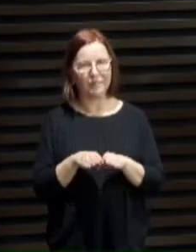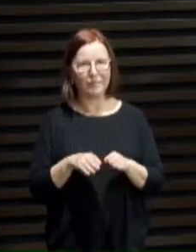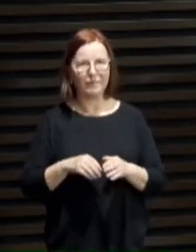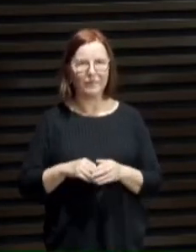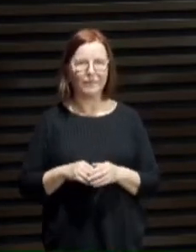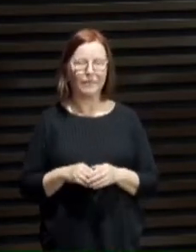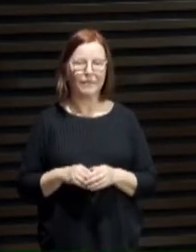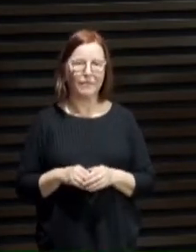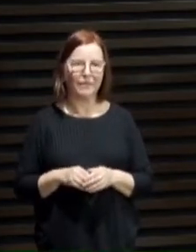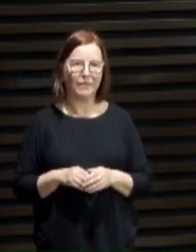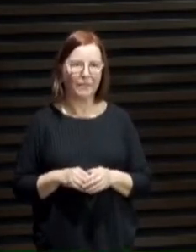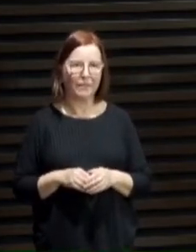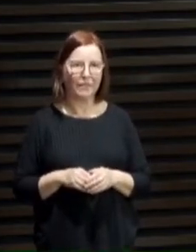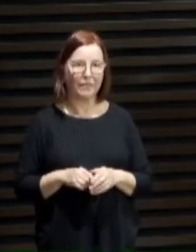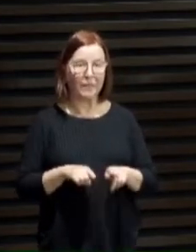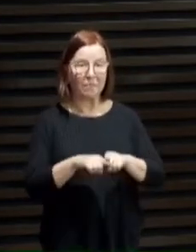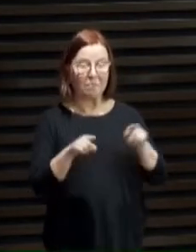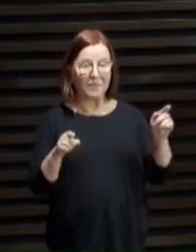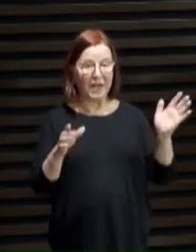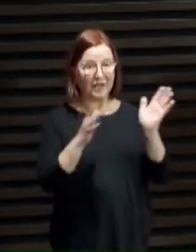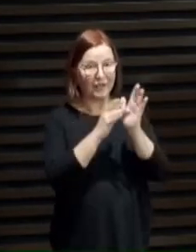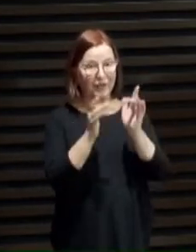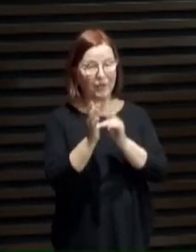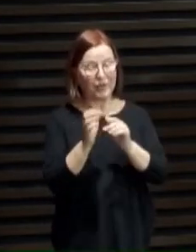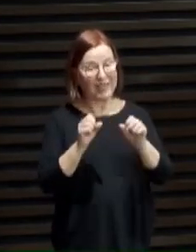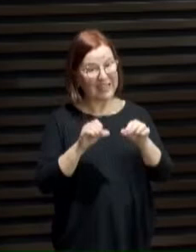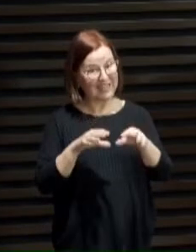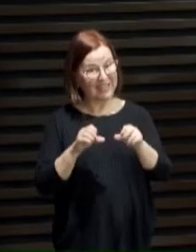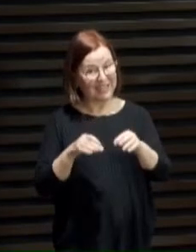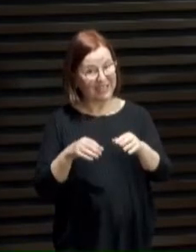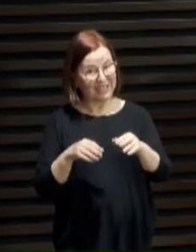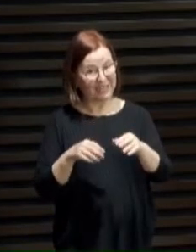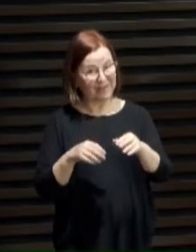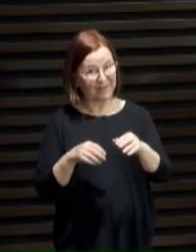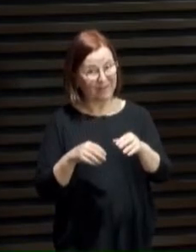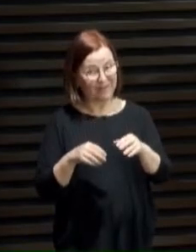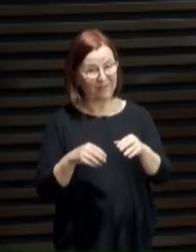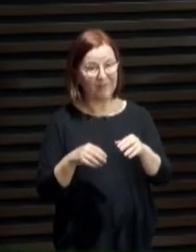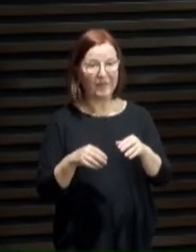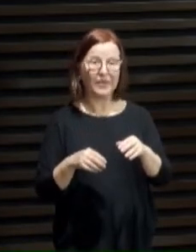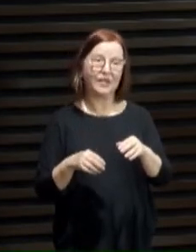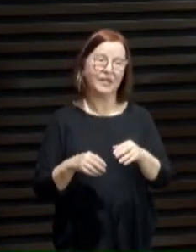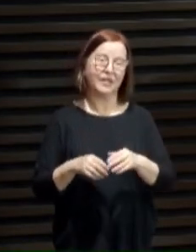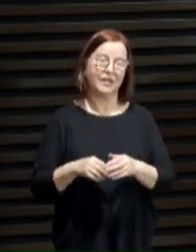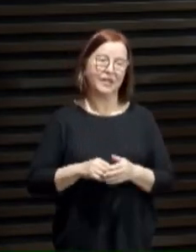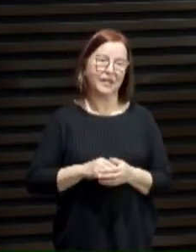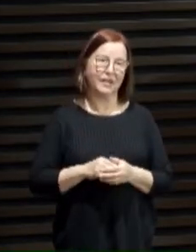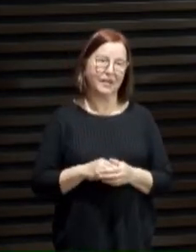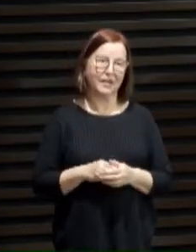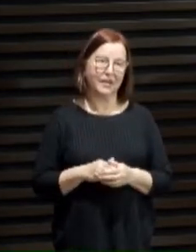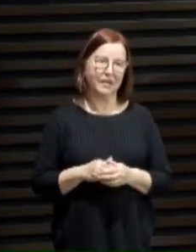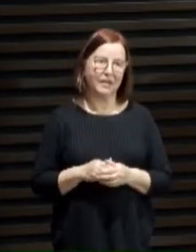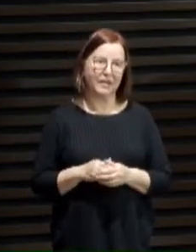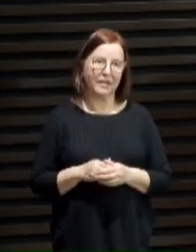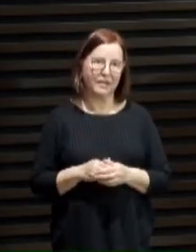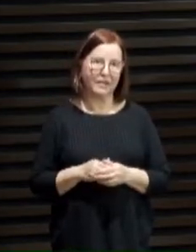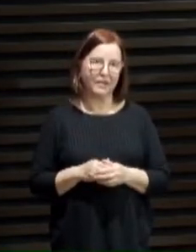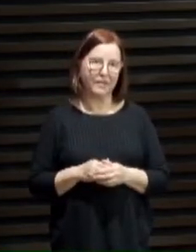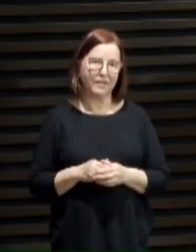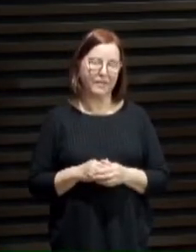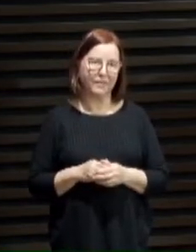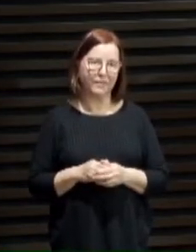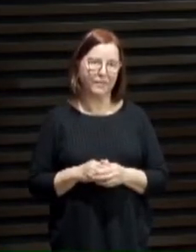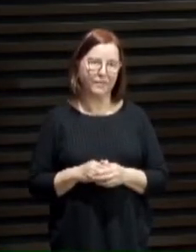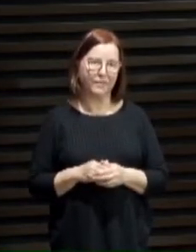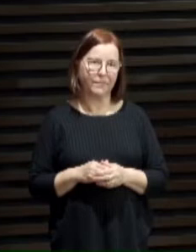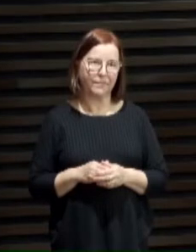bacia que você passou a largo, esqueceu, ou fiz de conta que esqueceu, e quis levar a vida